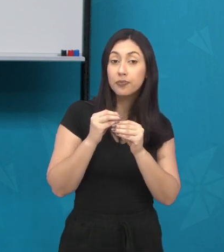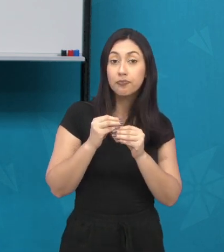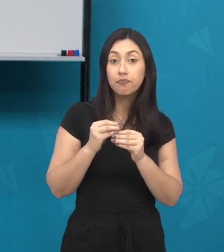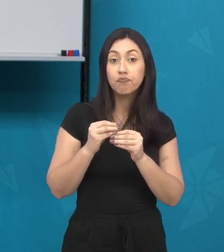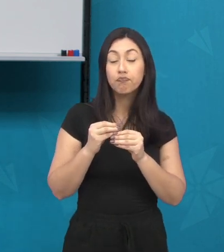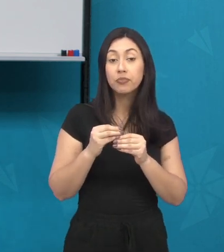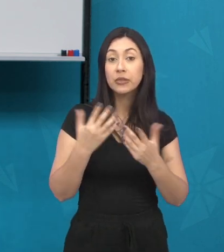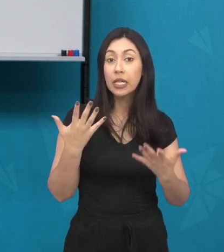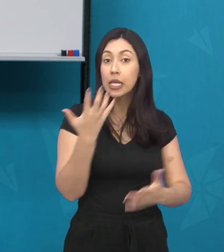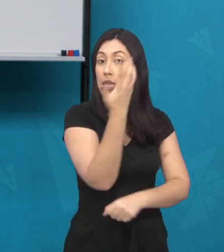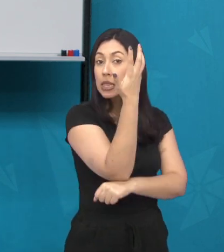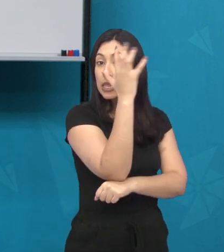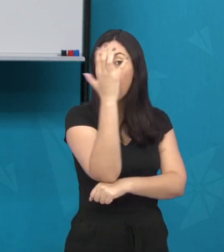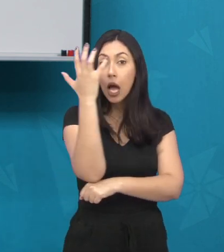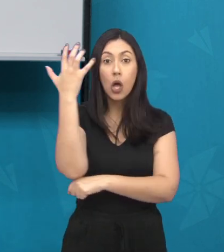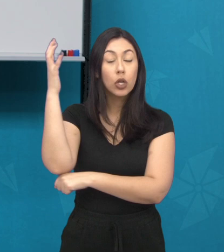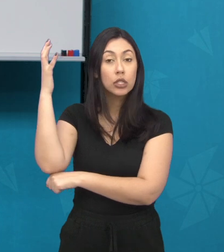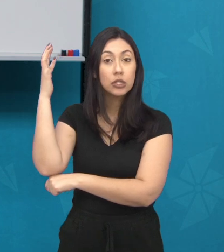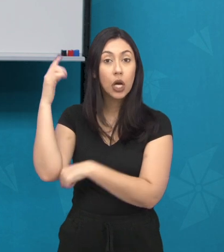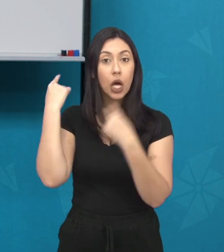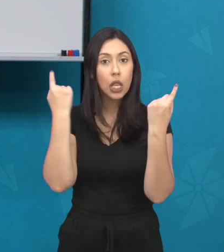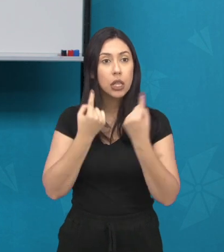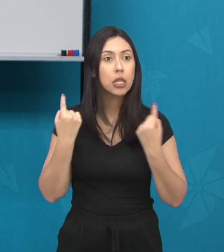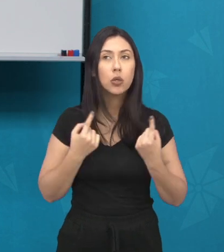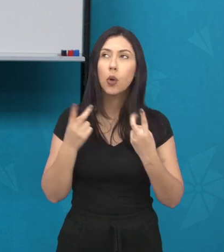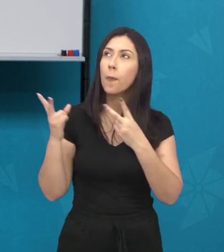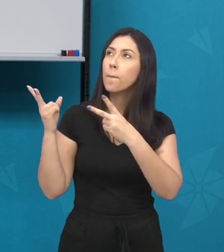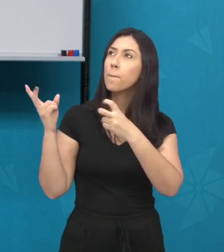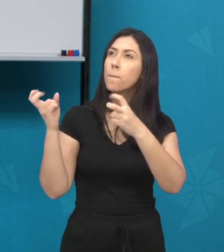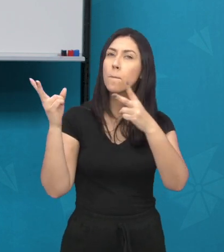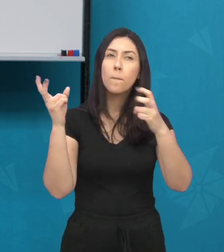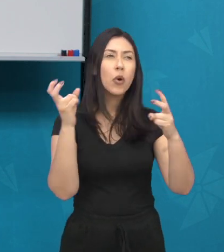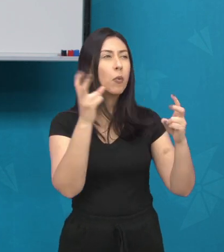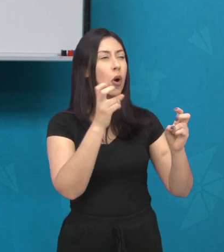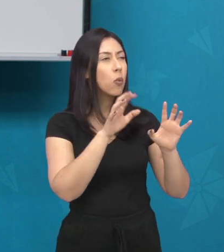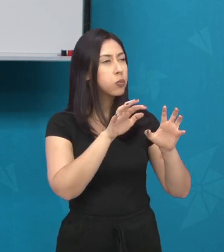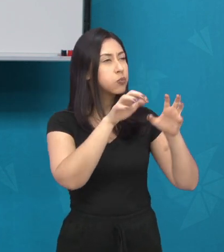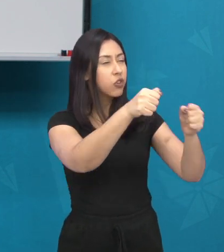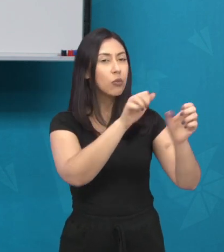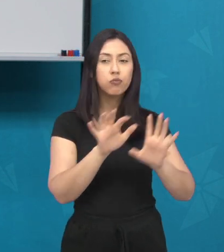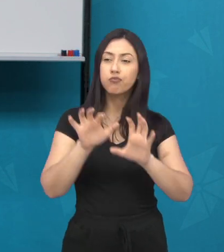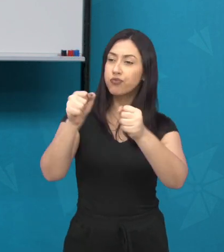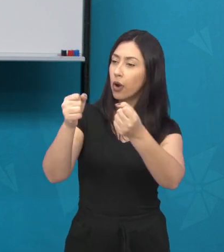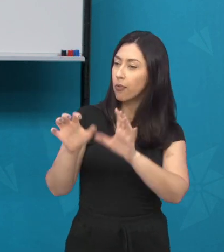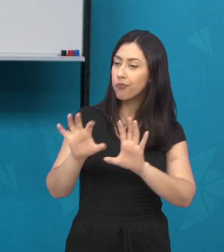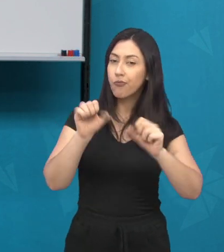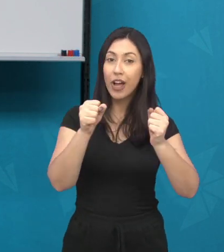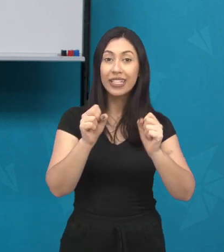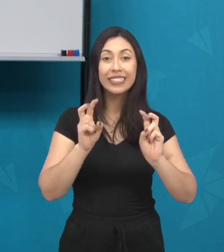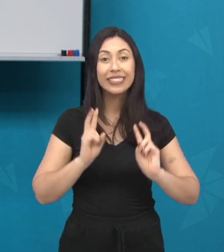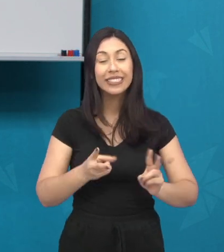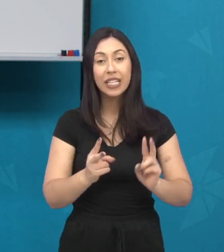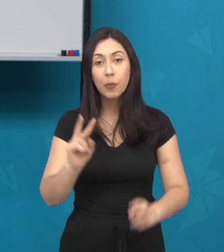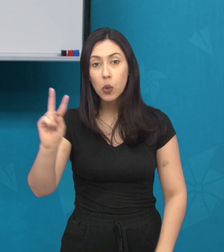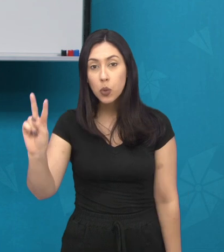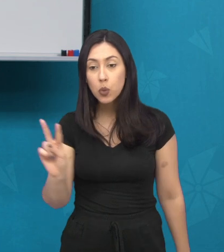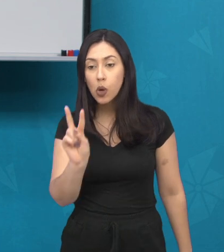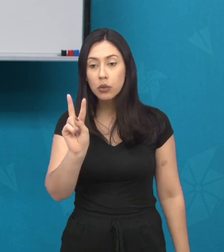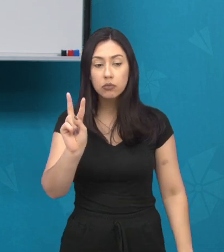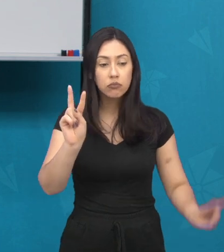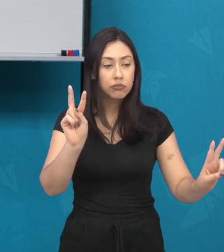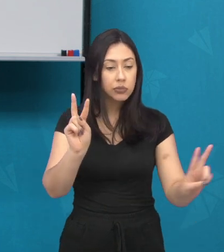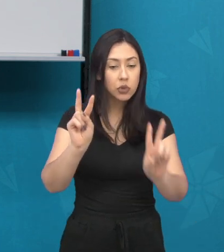natureza Newton conseguiu enxergar que as forças estão sempre em pares na